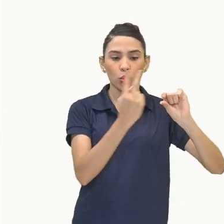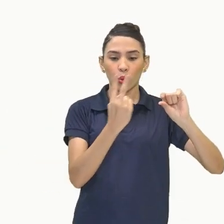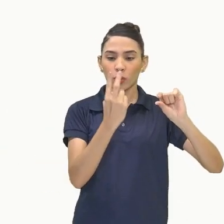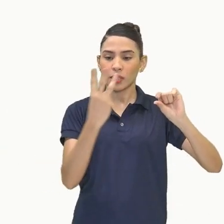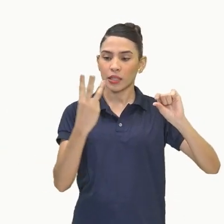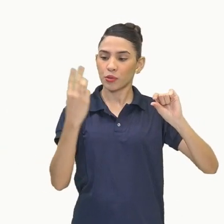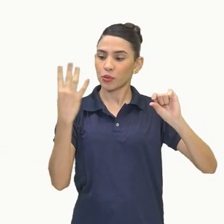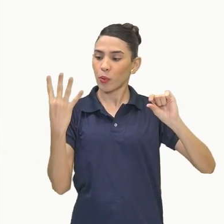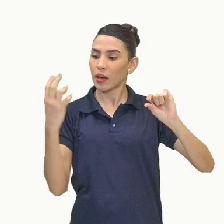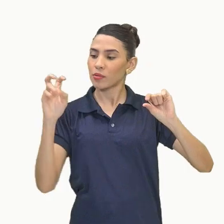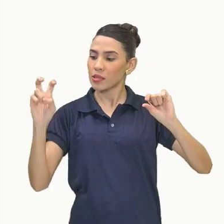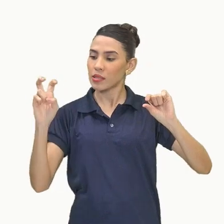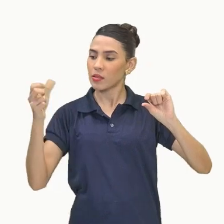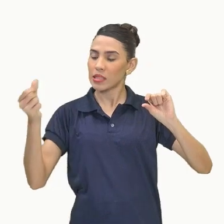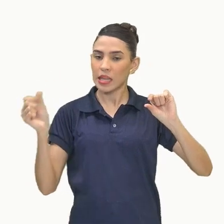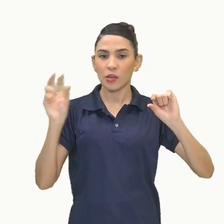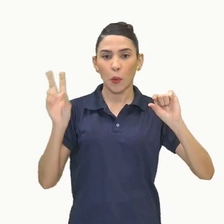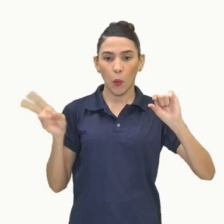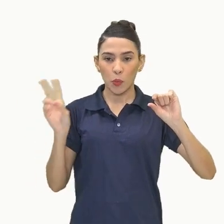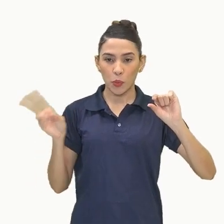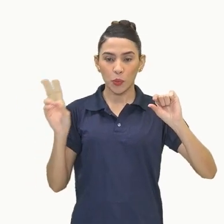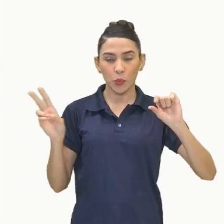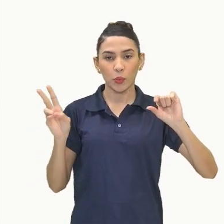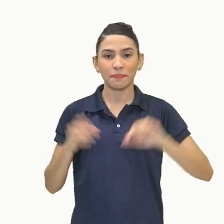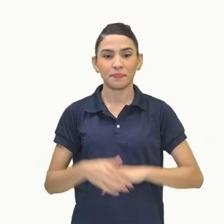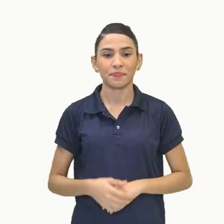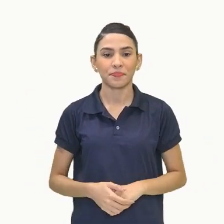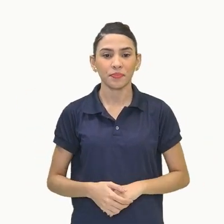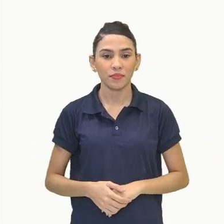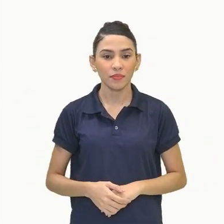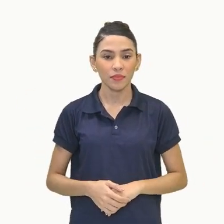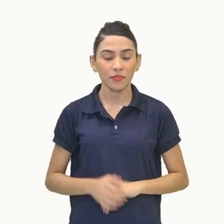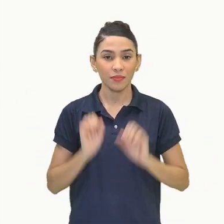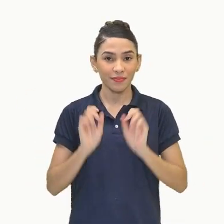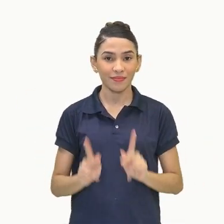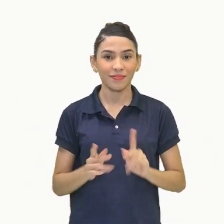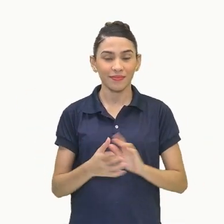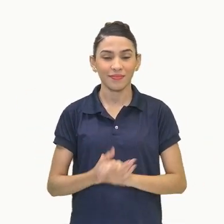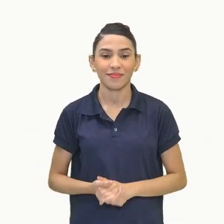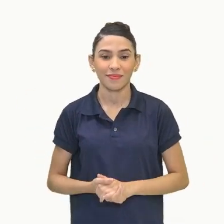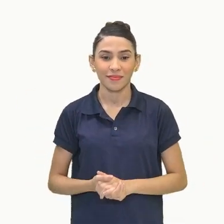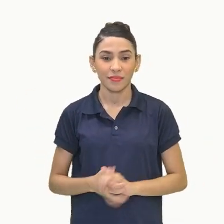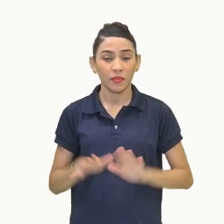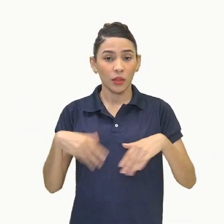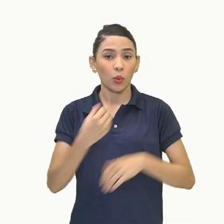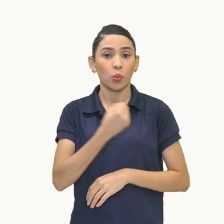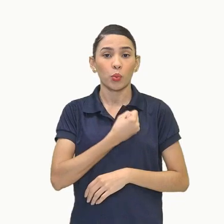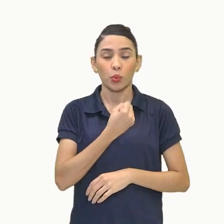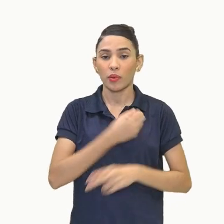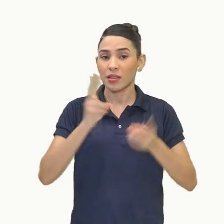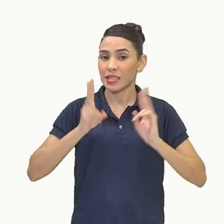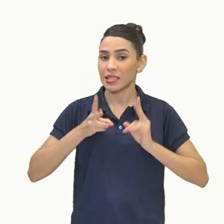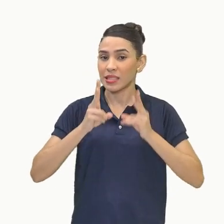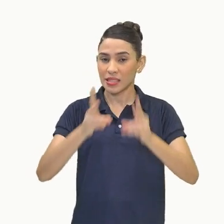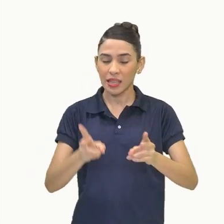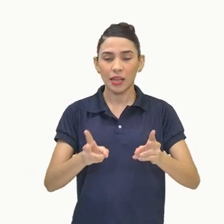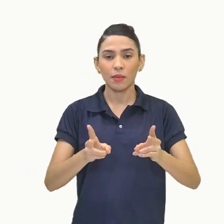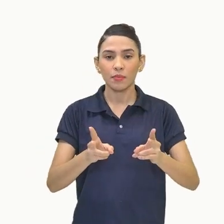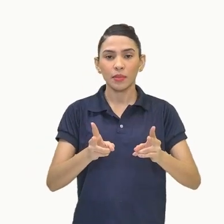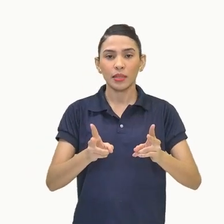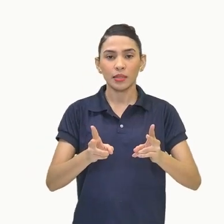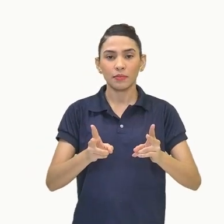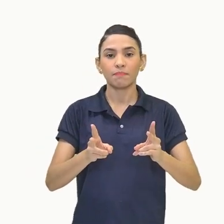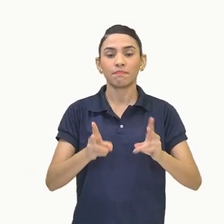para a direita. E aí vai depender do seu ponto de visão, beleza? Então, os números sempre vão crescendo aqui no